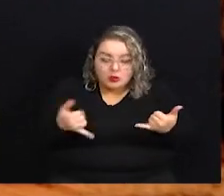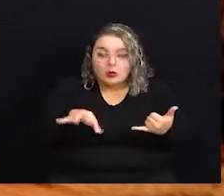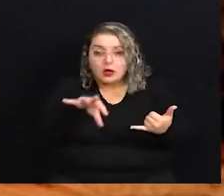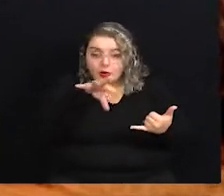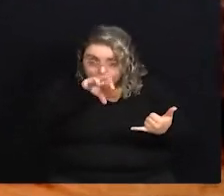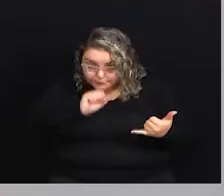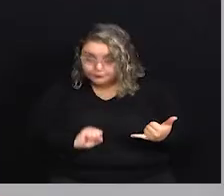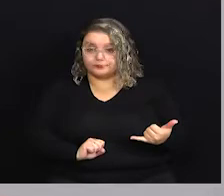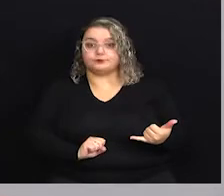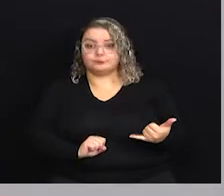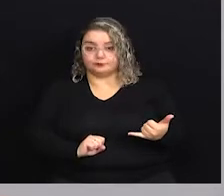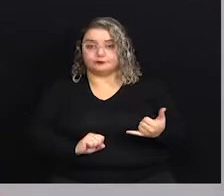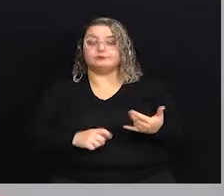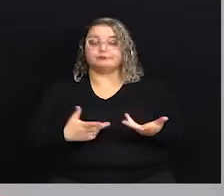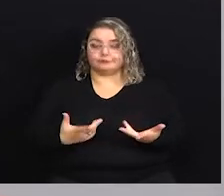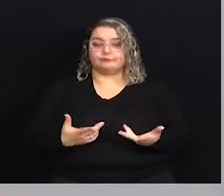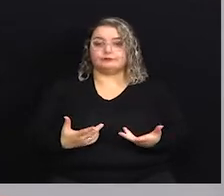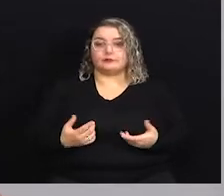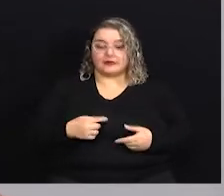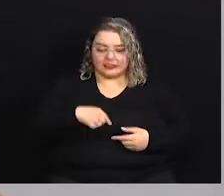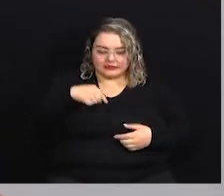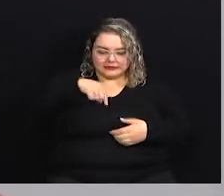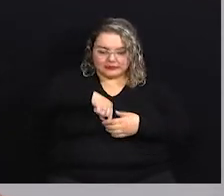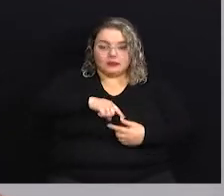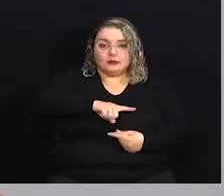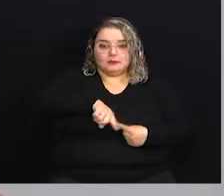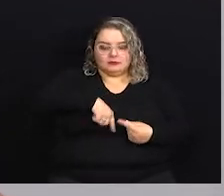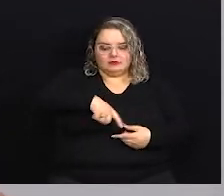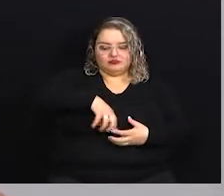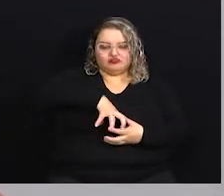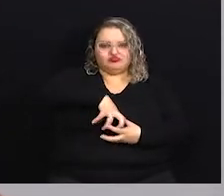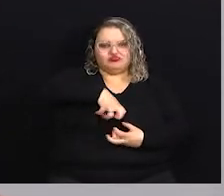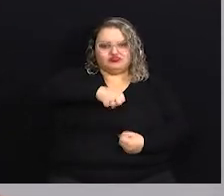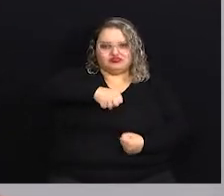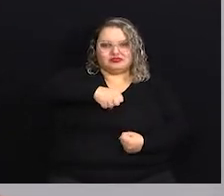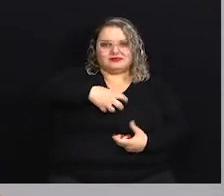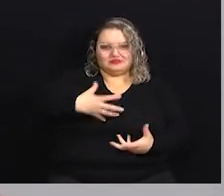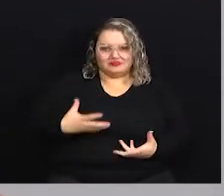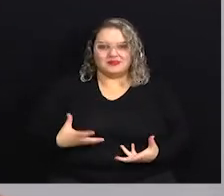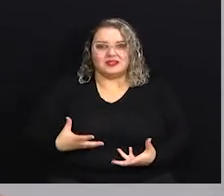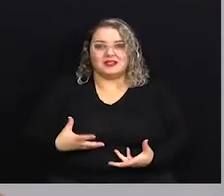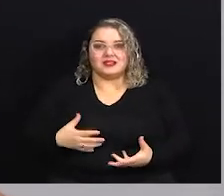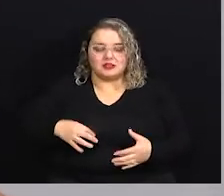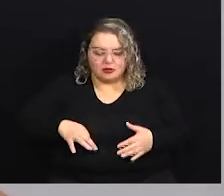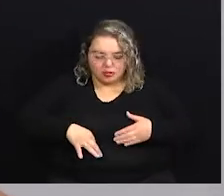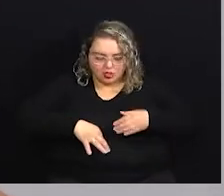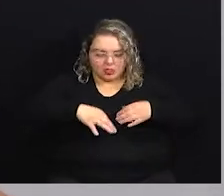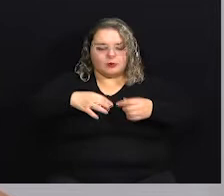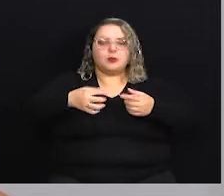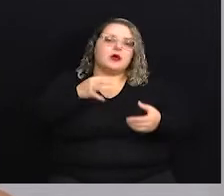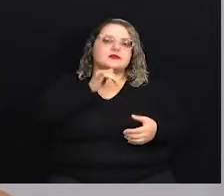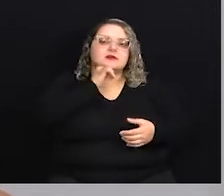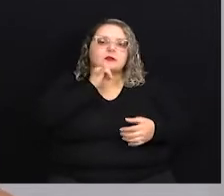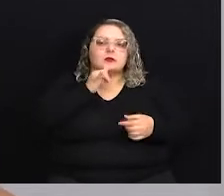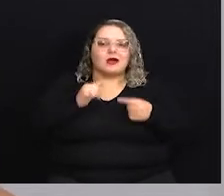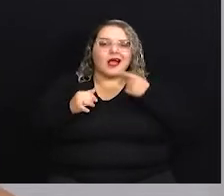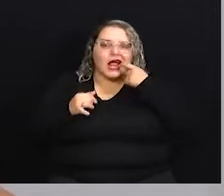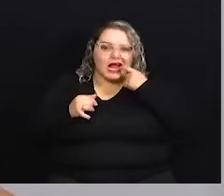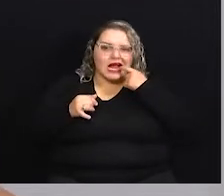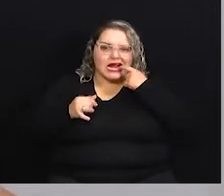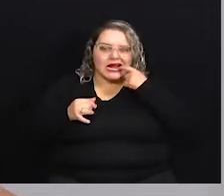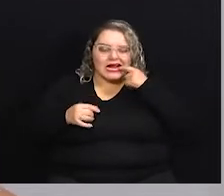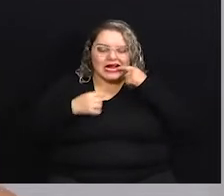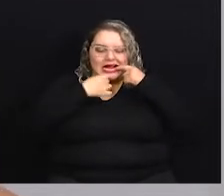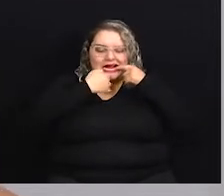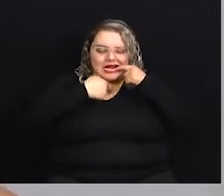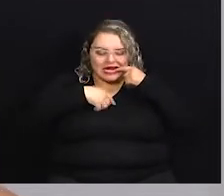esses pedaços de fio, eles podem ingerir e esse corpo estranho fica preso a uma parte do trato gastrointestinal e o restante desse fio